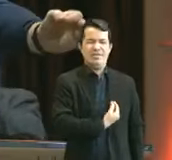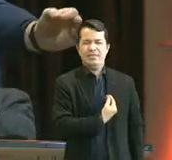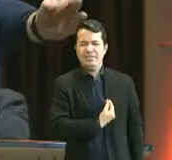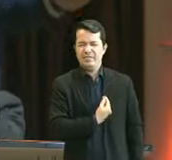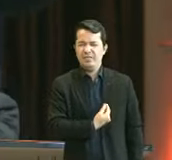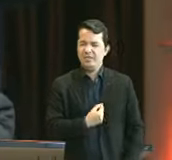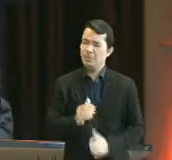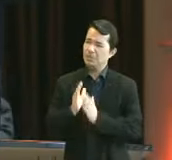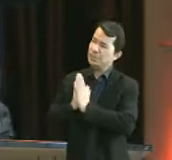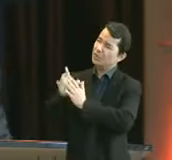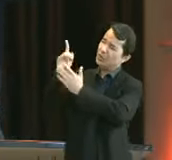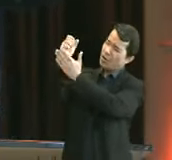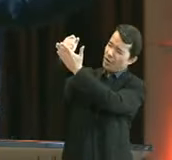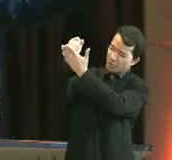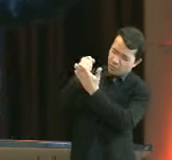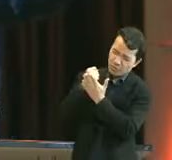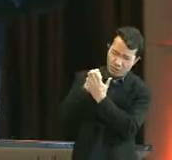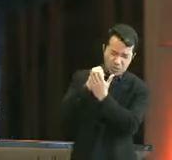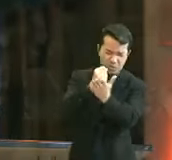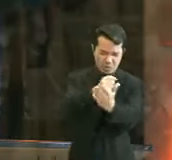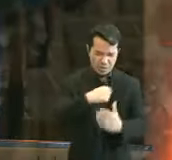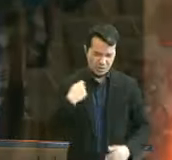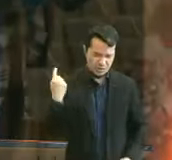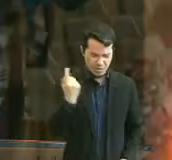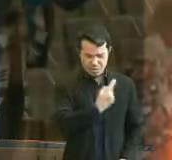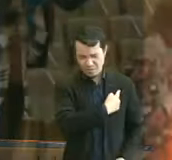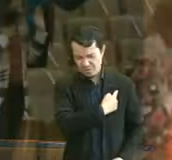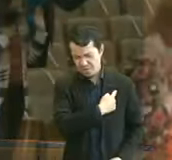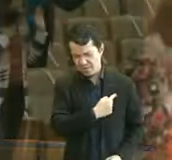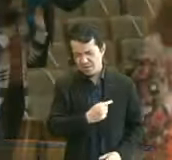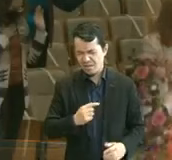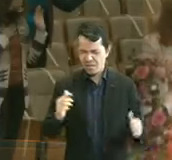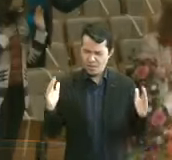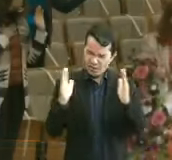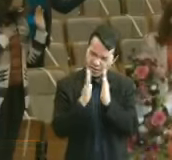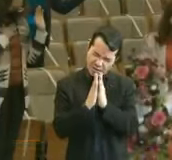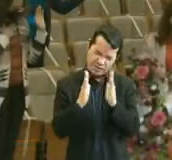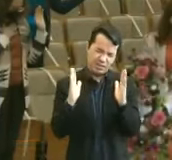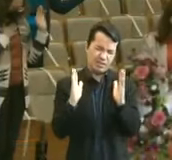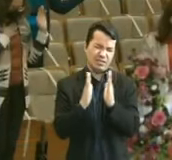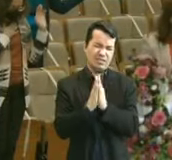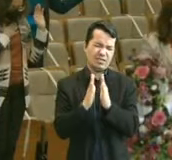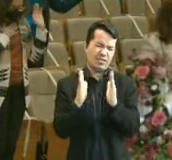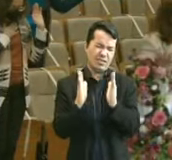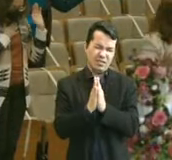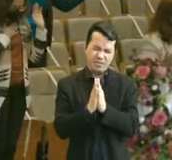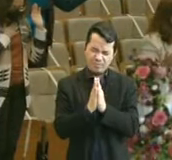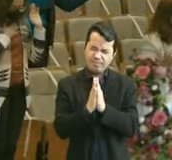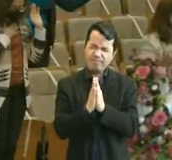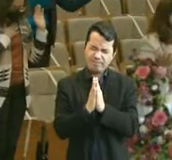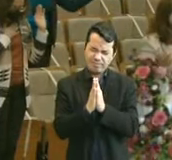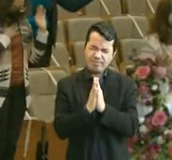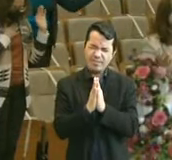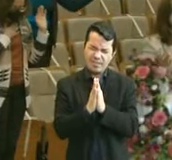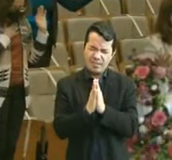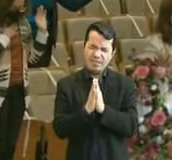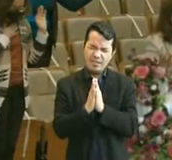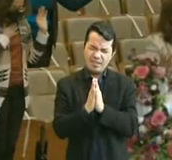teus servos. Faz assim, Pai, essa é a nossa oração. Somos como a